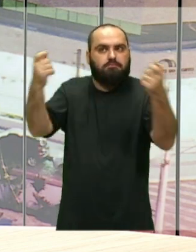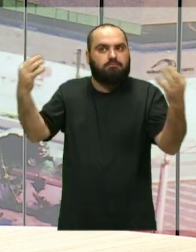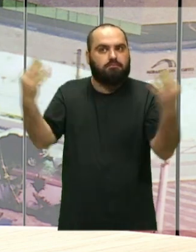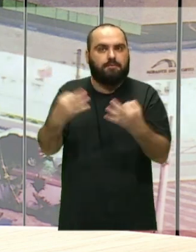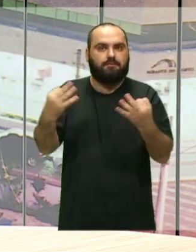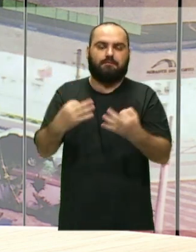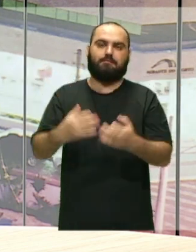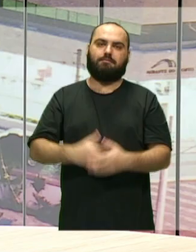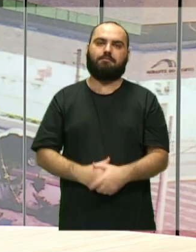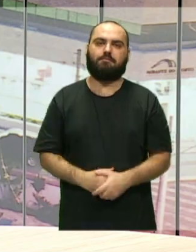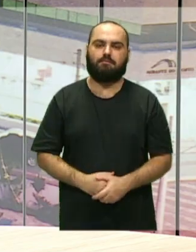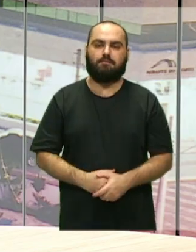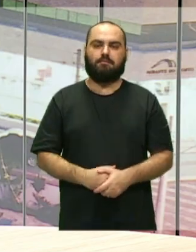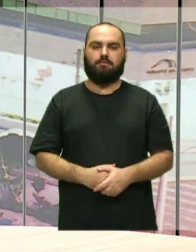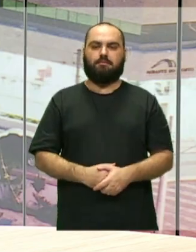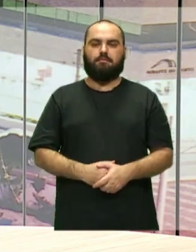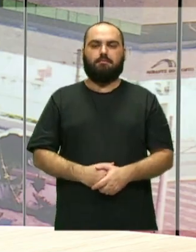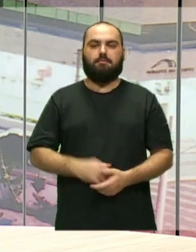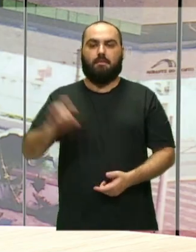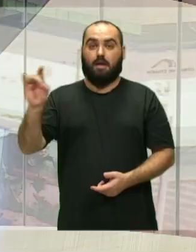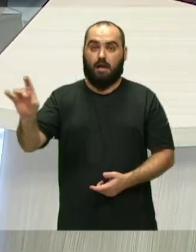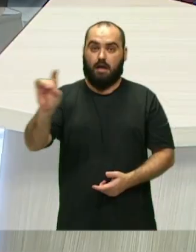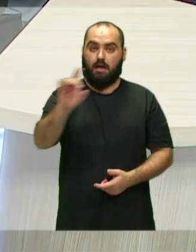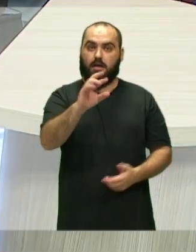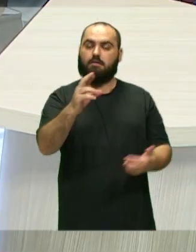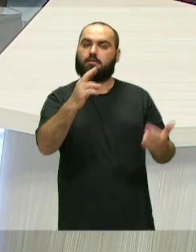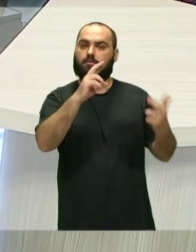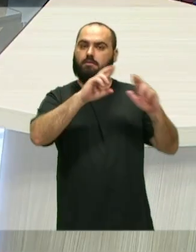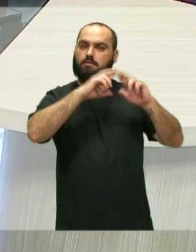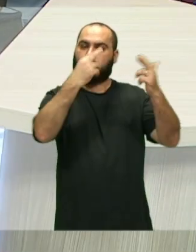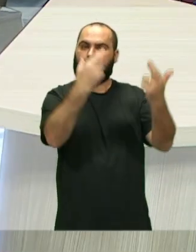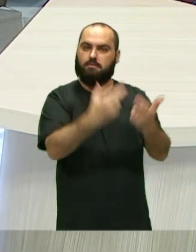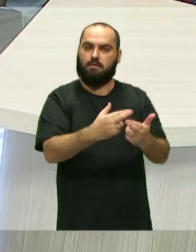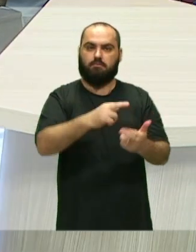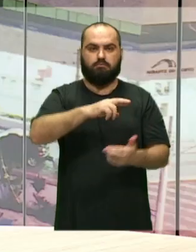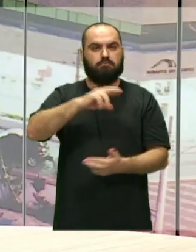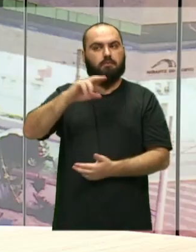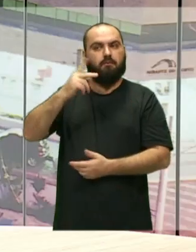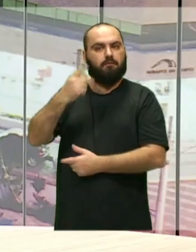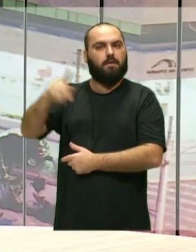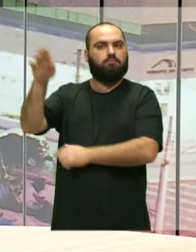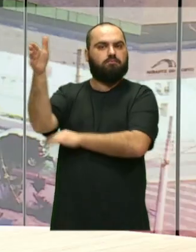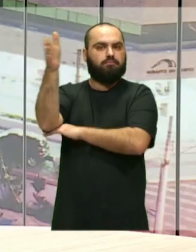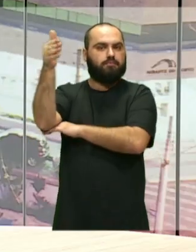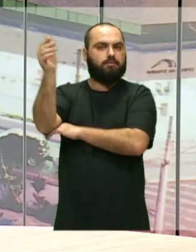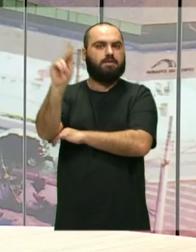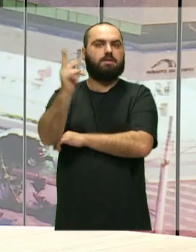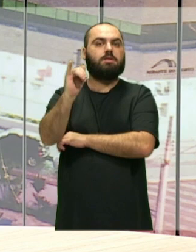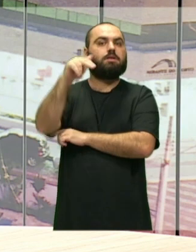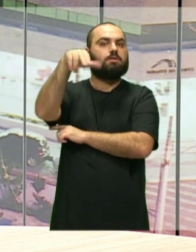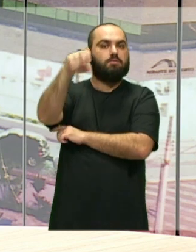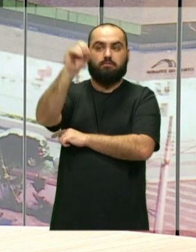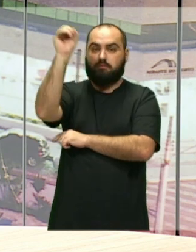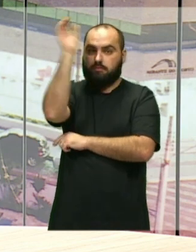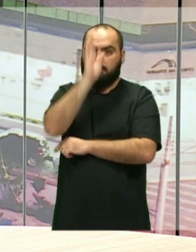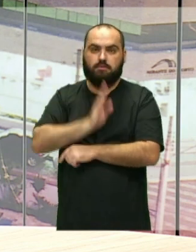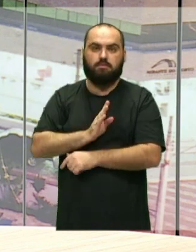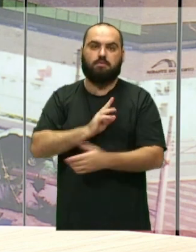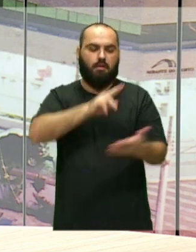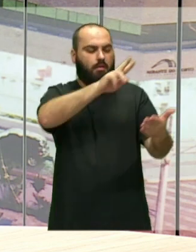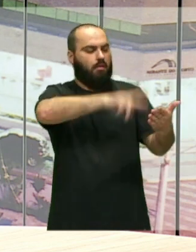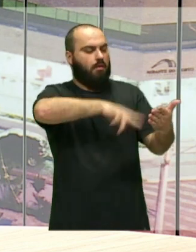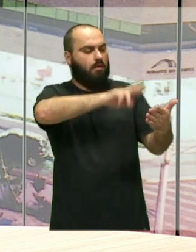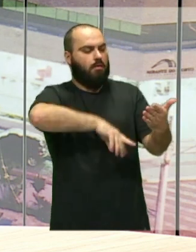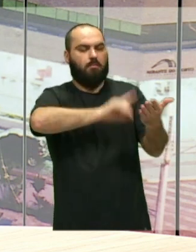a um poder a cada a cada sessão cantar o hino nacional que quer um símbolo da nossa da nossa nação vai ter a leitura